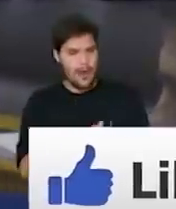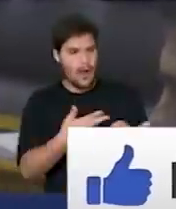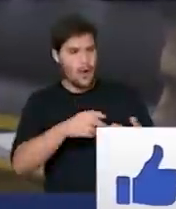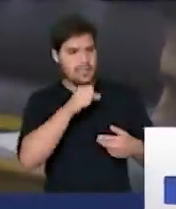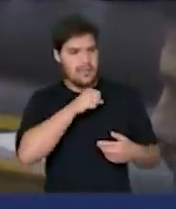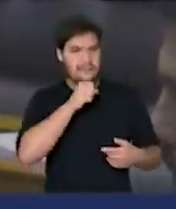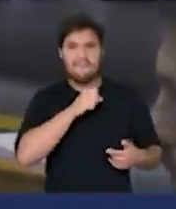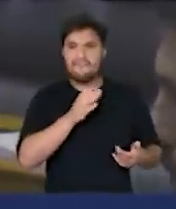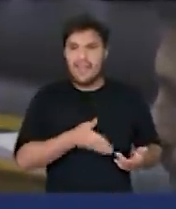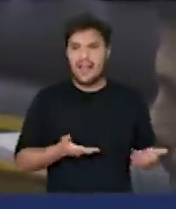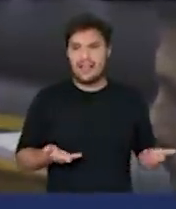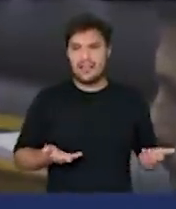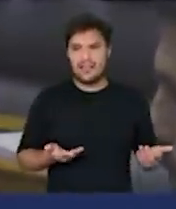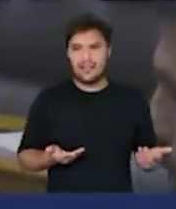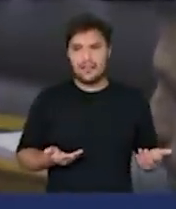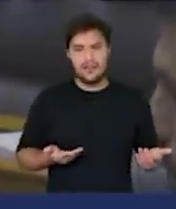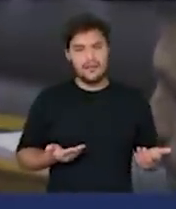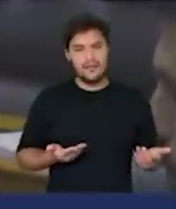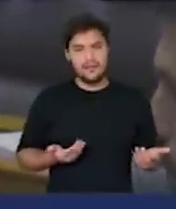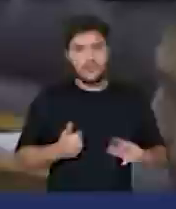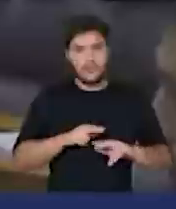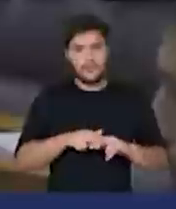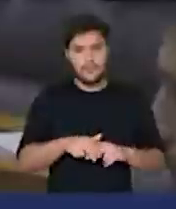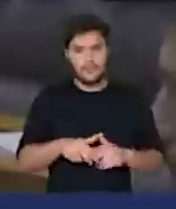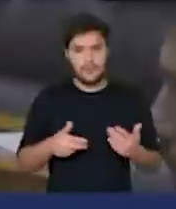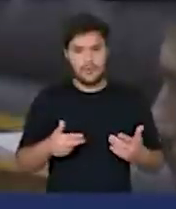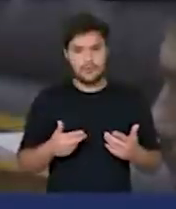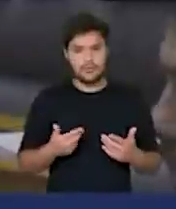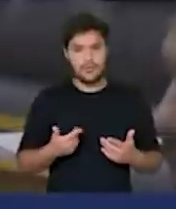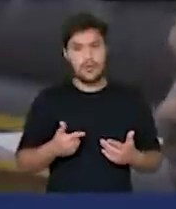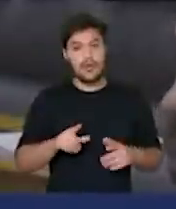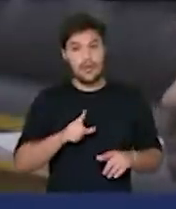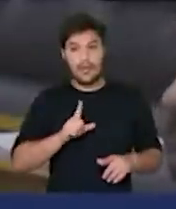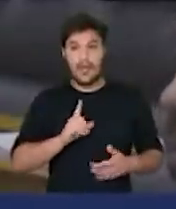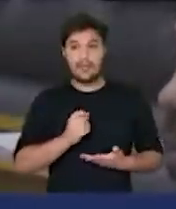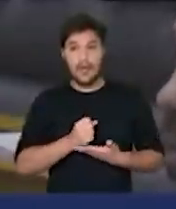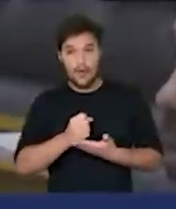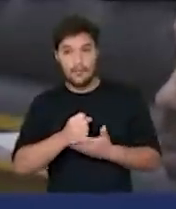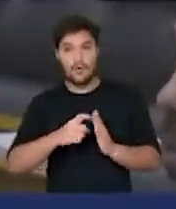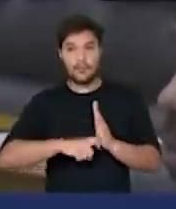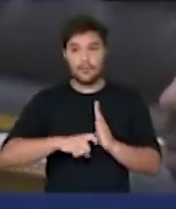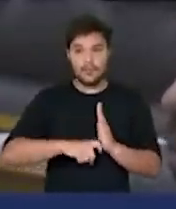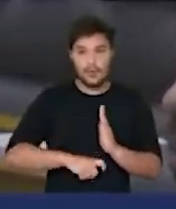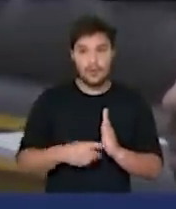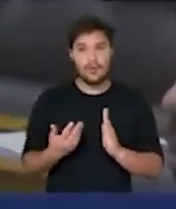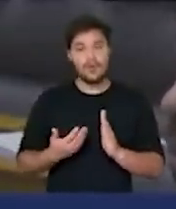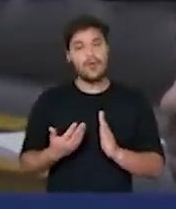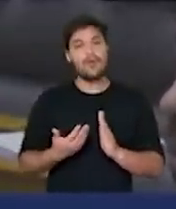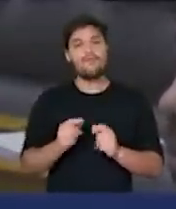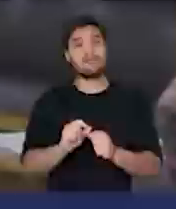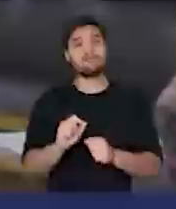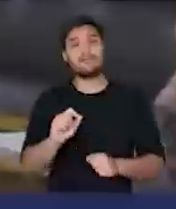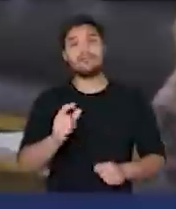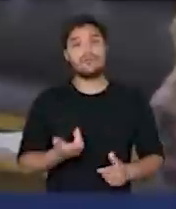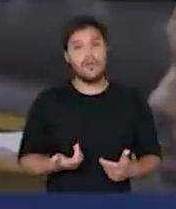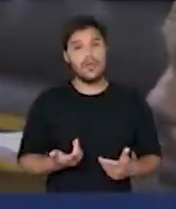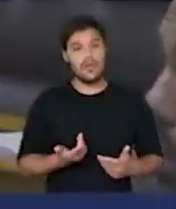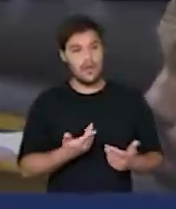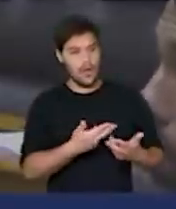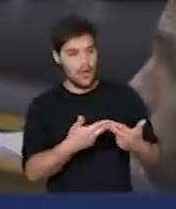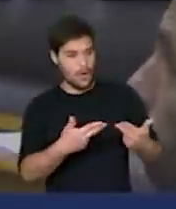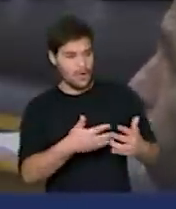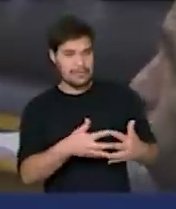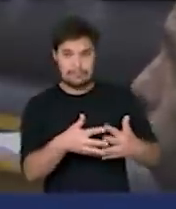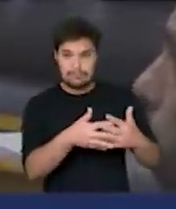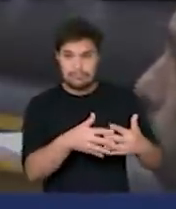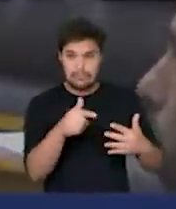absurdo por si só. Para além disso, quer se dar um benefício tributário fazendo com que o ativo seja considerado ou